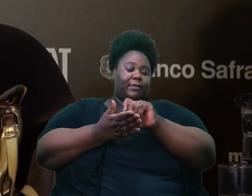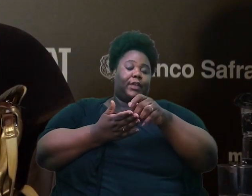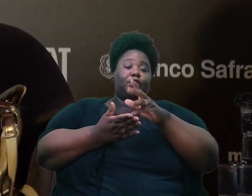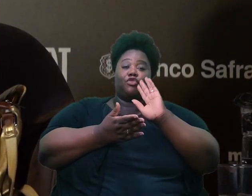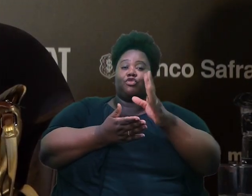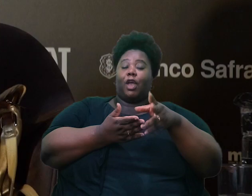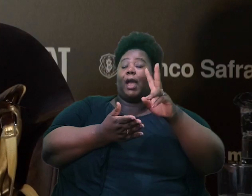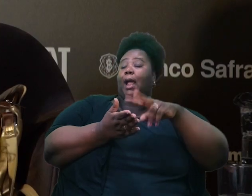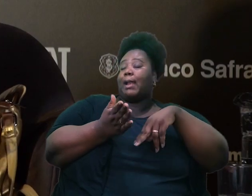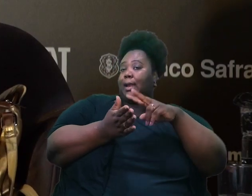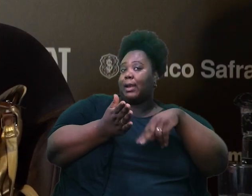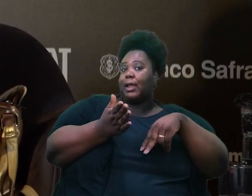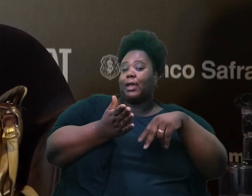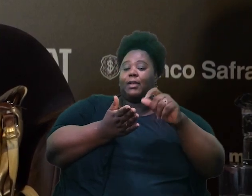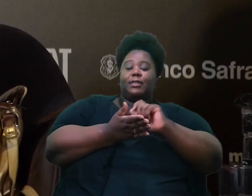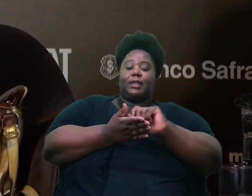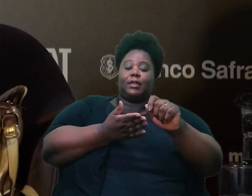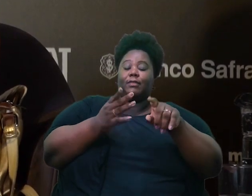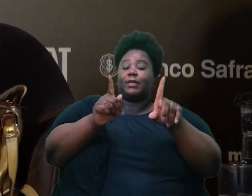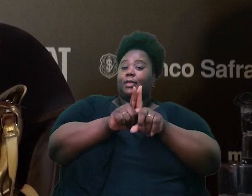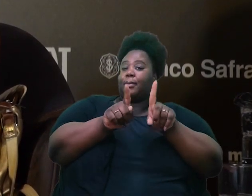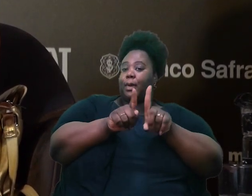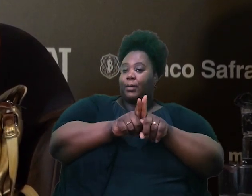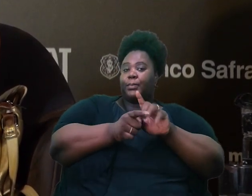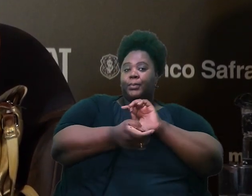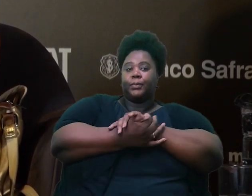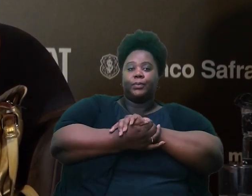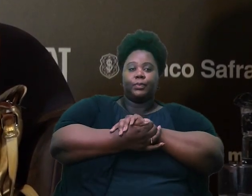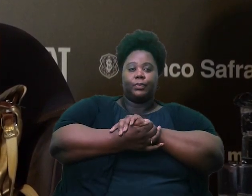e escrevia.